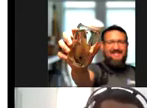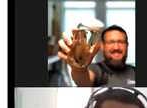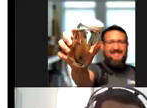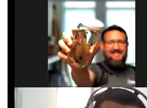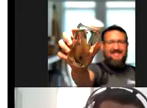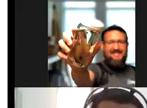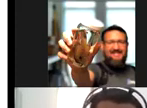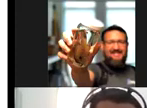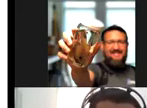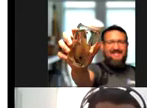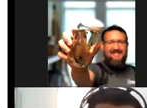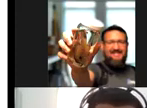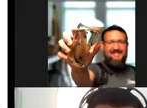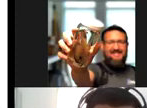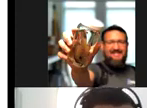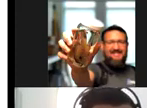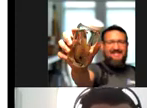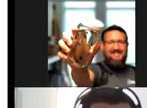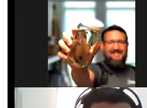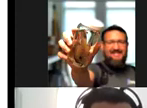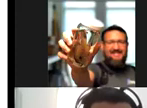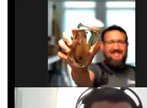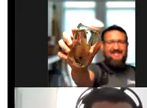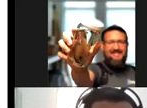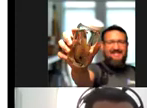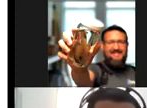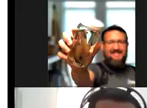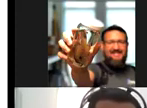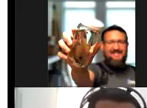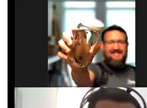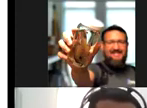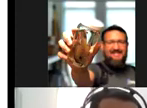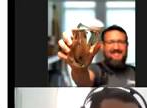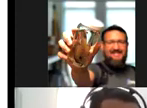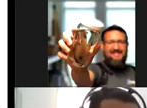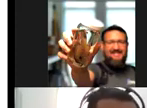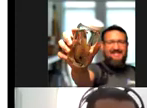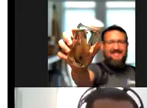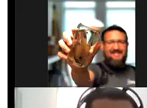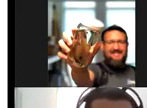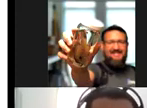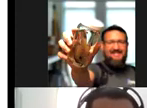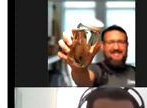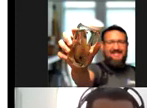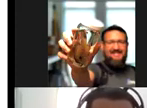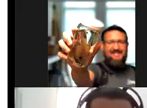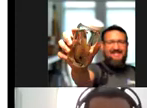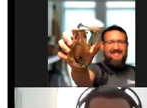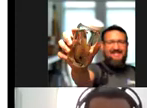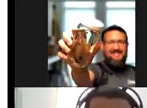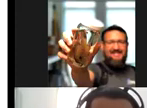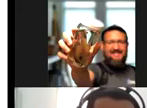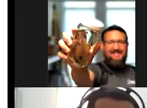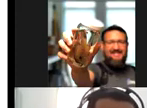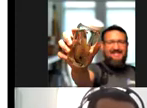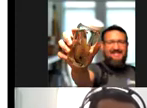baseados em modelo de nicho ecológico, né. É um dos primeiros trabalhos que eu encontrei aqui, não sei se é o primeiro, é difícil falar o primeiro, mas é um dos trabalhos mais recentes de modelo de